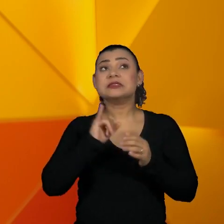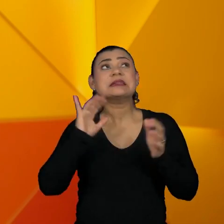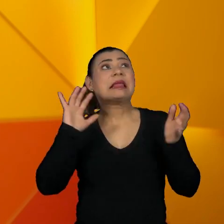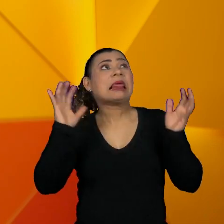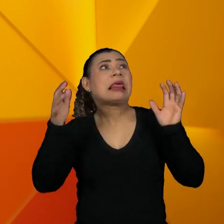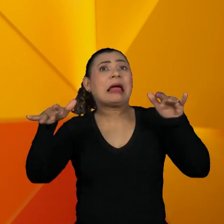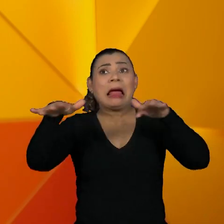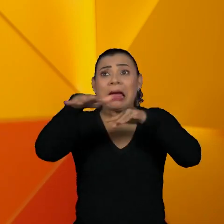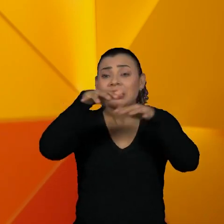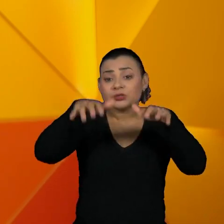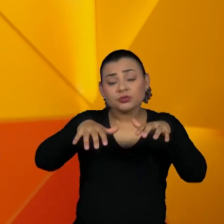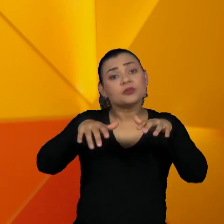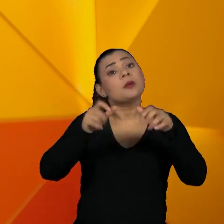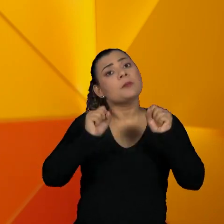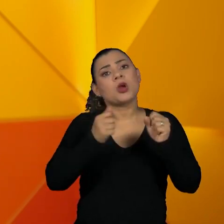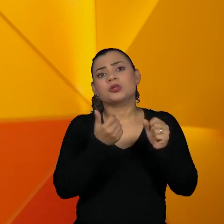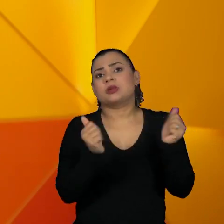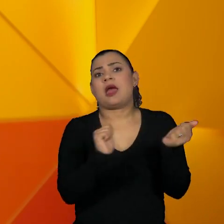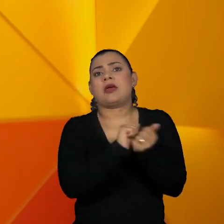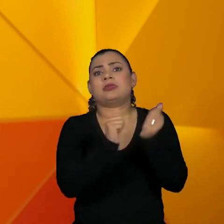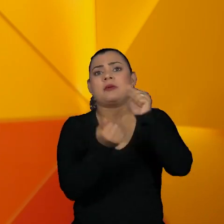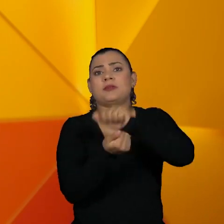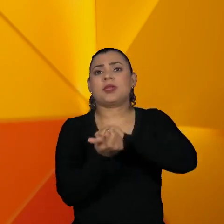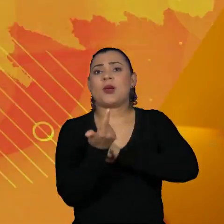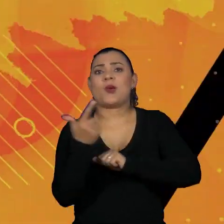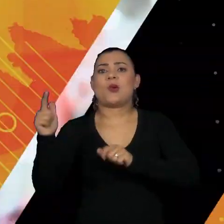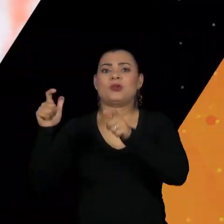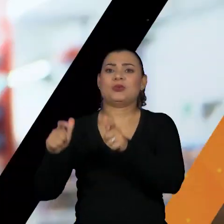eles utilizam qualquer outro espaço disponível.